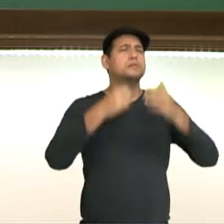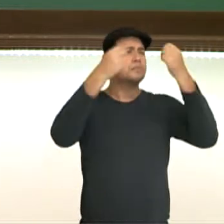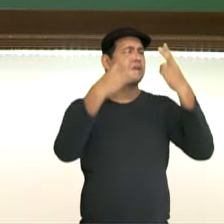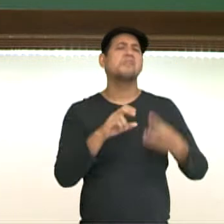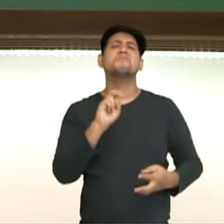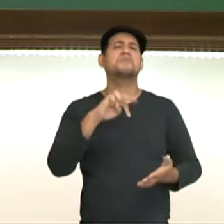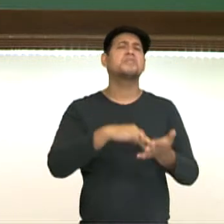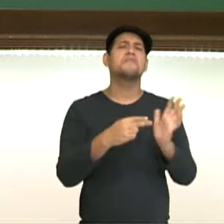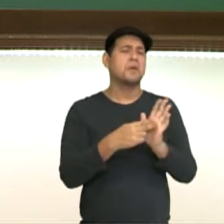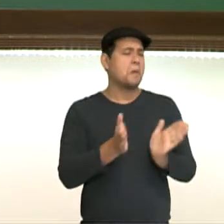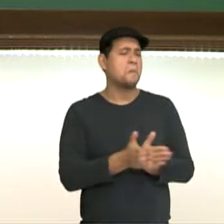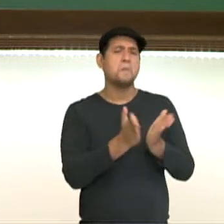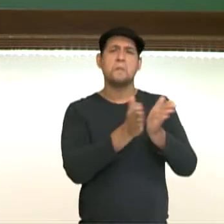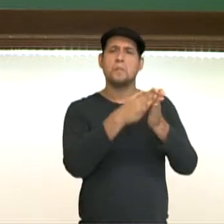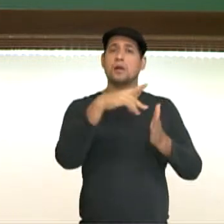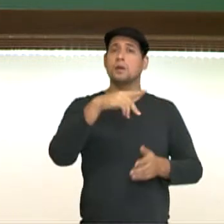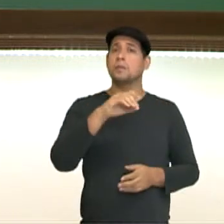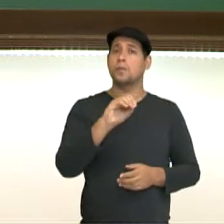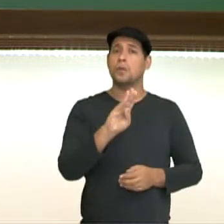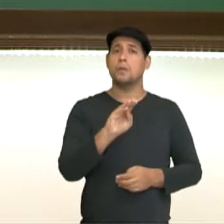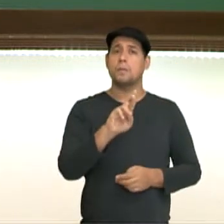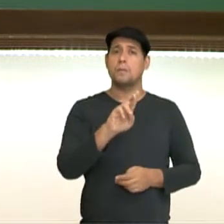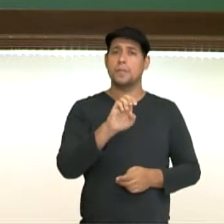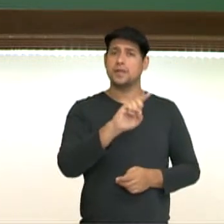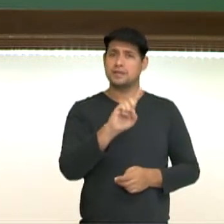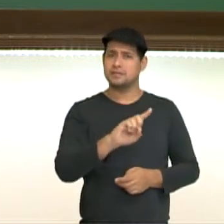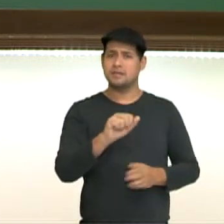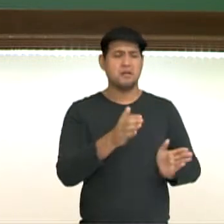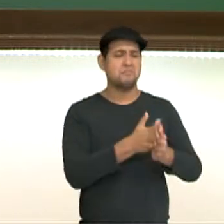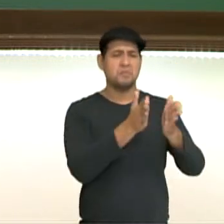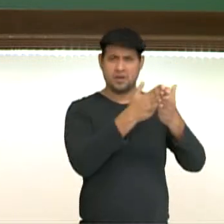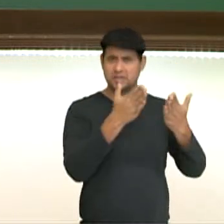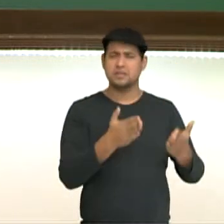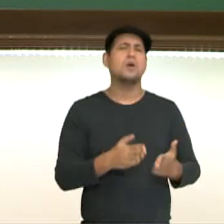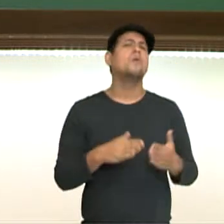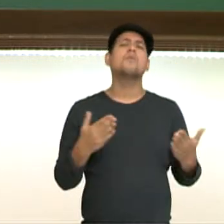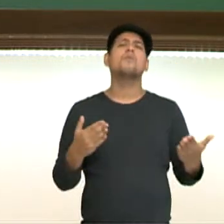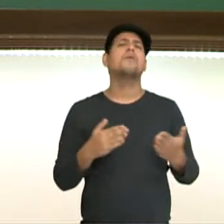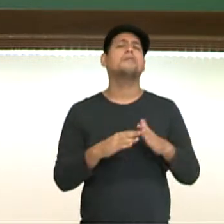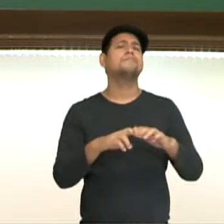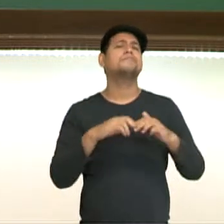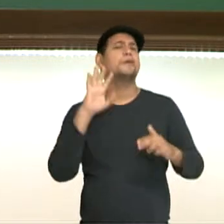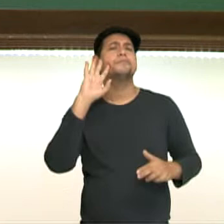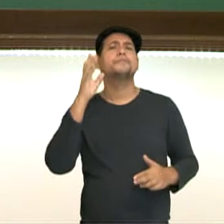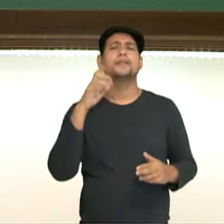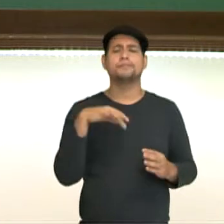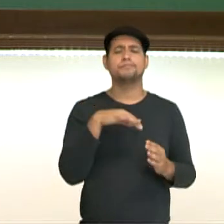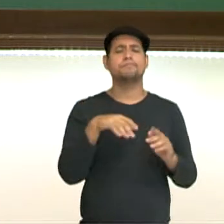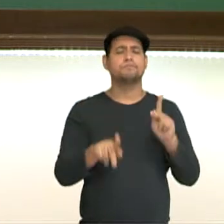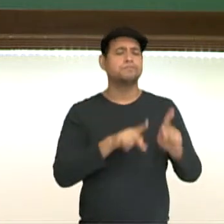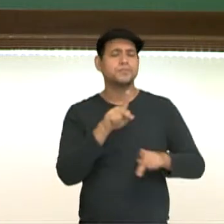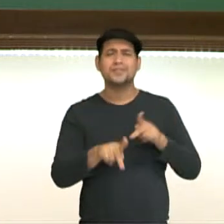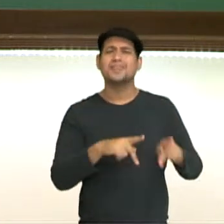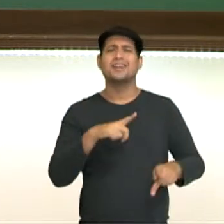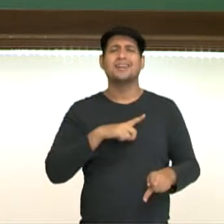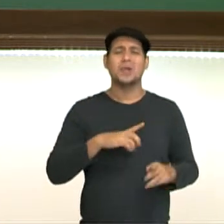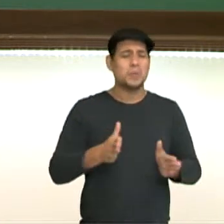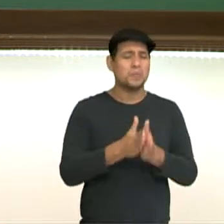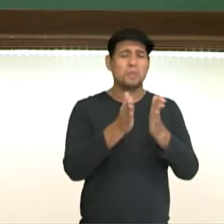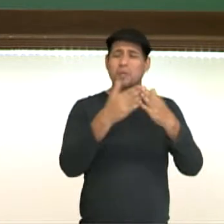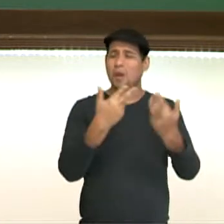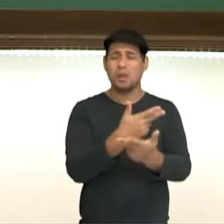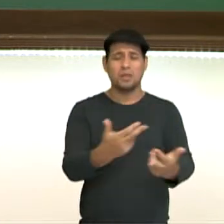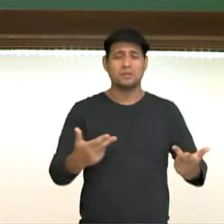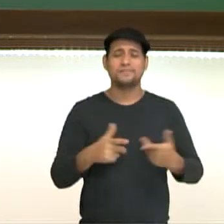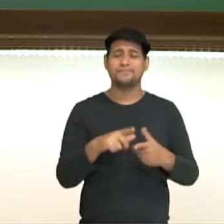pobreza? E mais, quais são as consequências para a população dessa pobreza generalizada que se apresenta de maneira